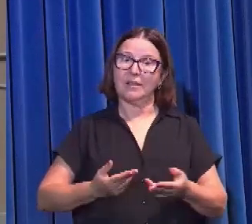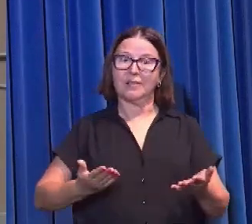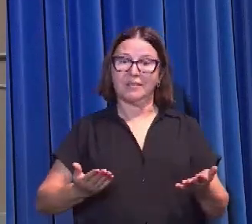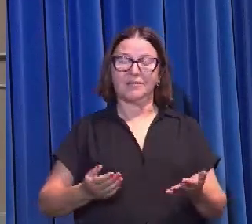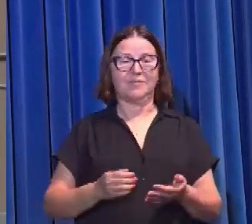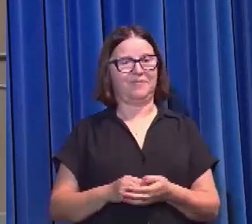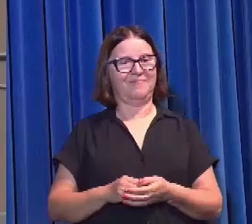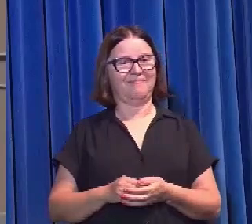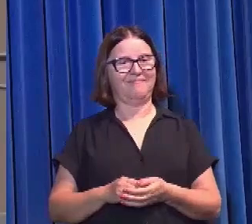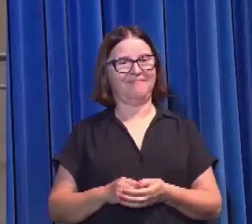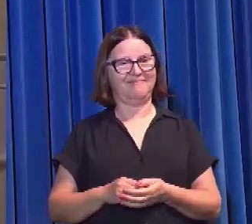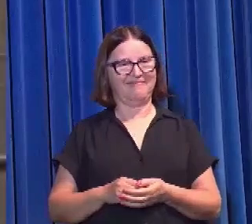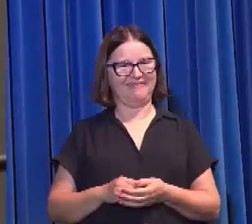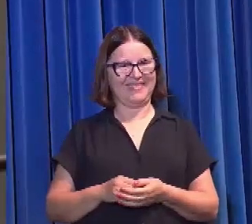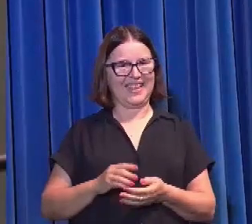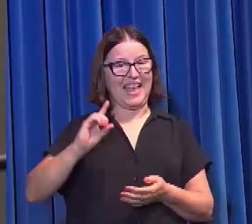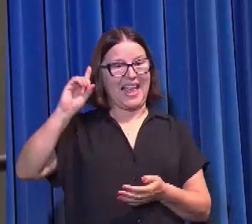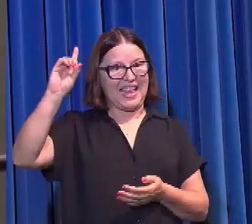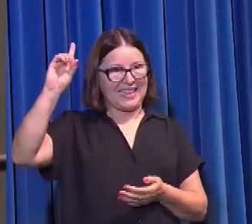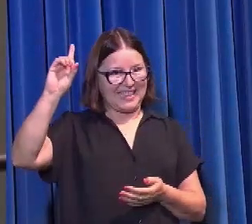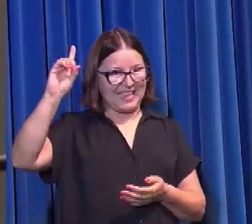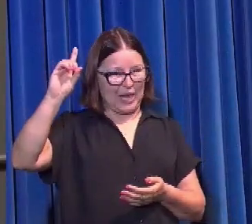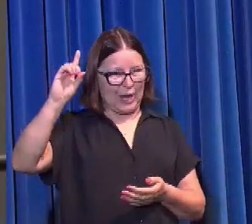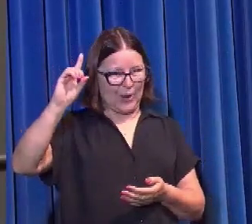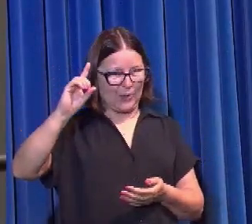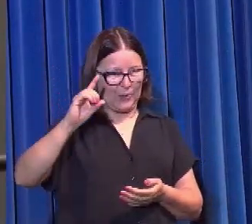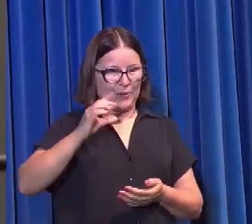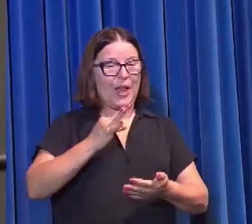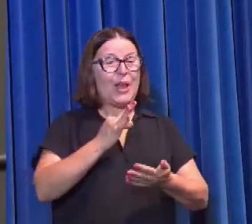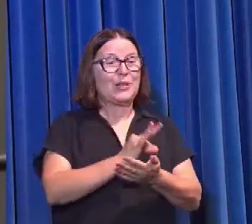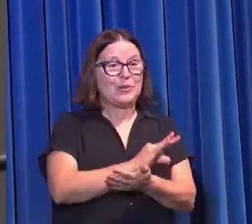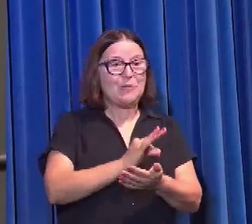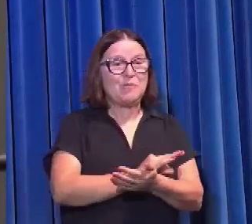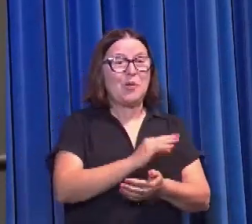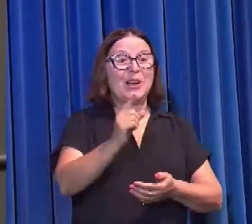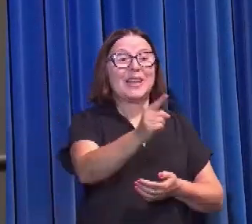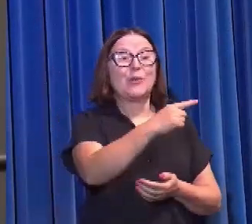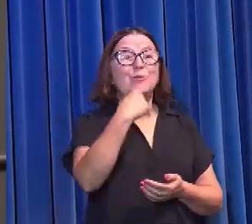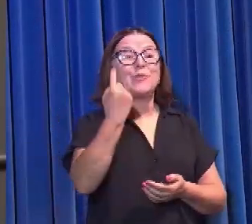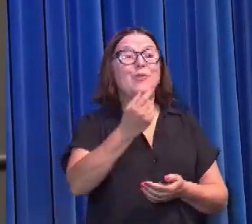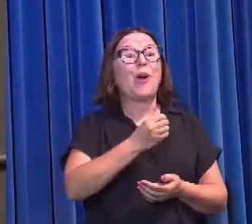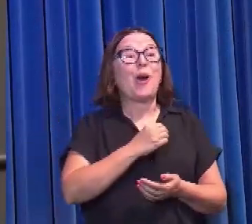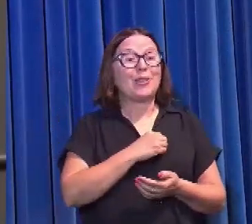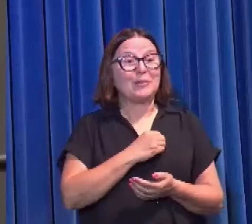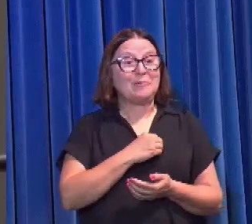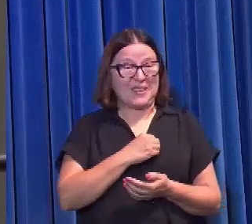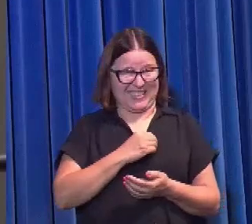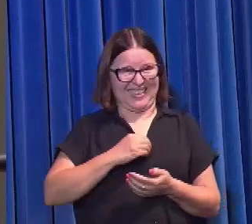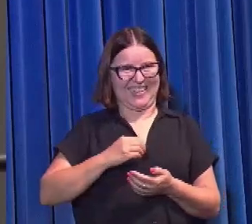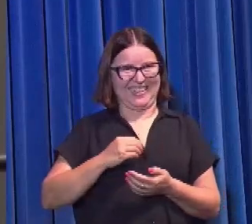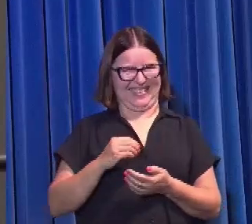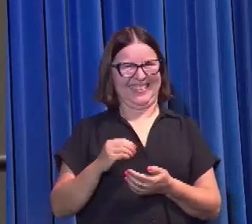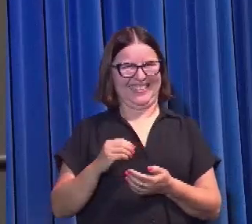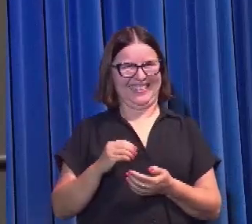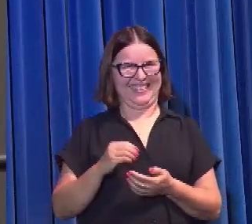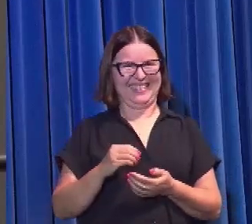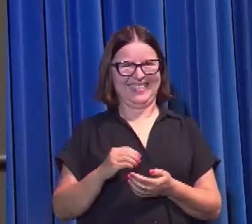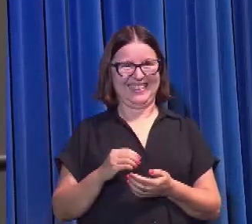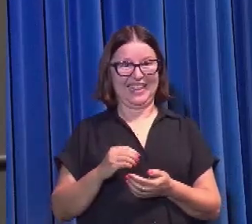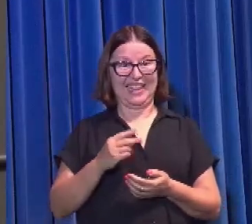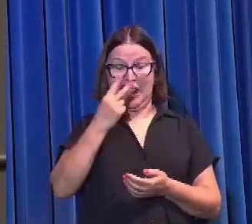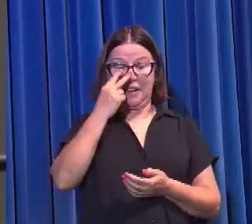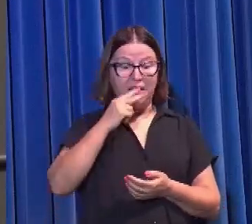Então, nós devemos viver assim, meus irmãos, suportando-nos uns aos outros em amor. Onde que a gente vai exercer o fruto do Espírito,